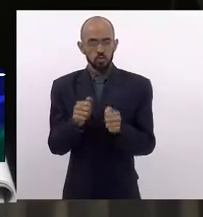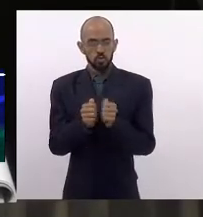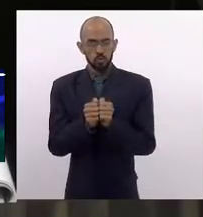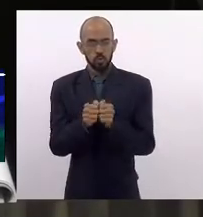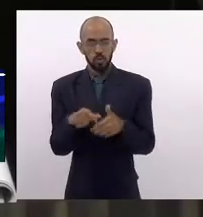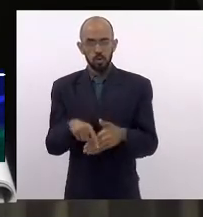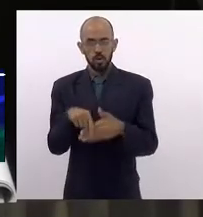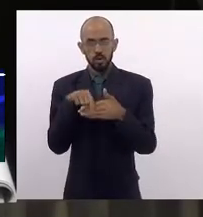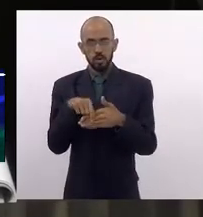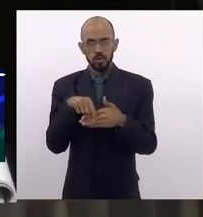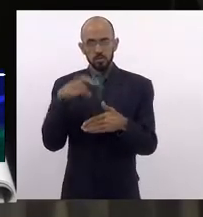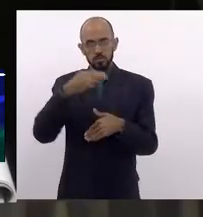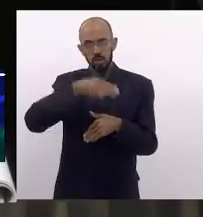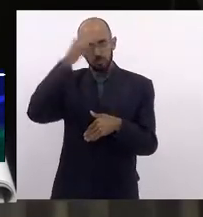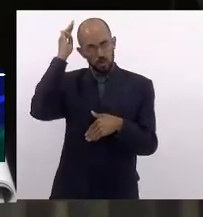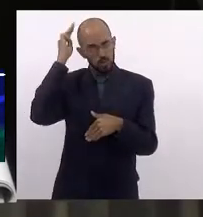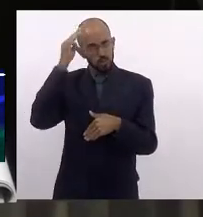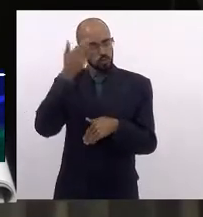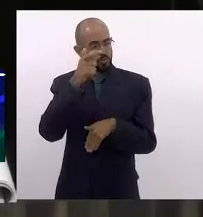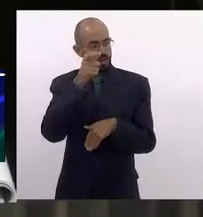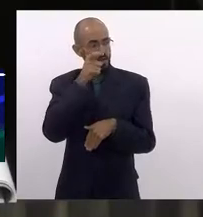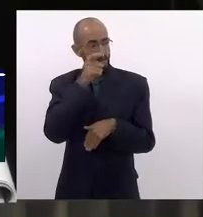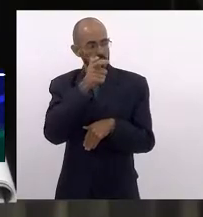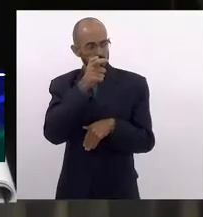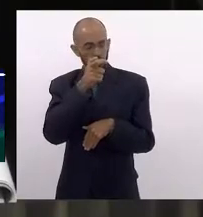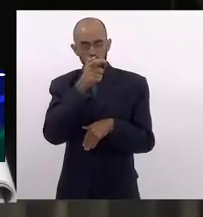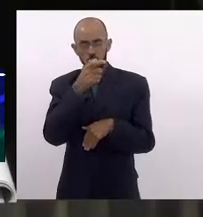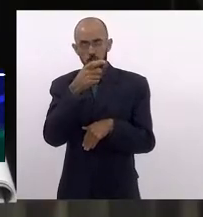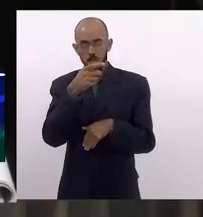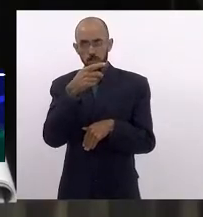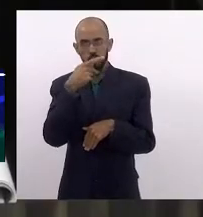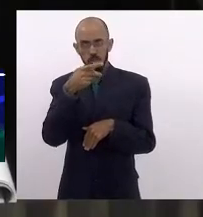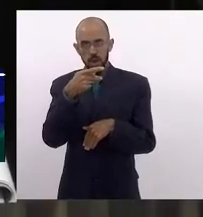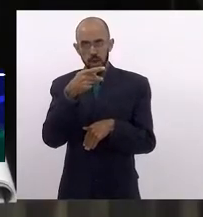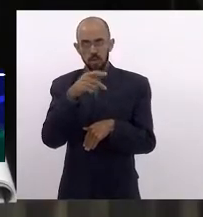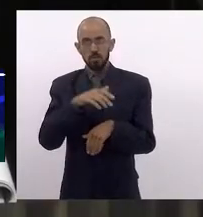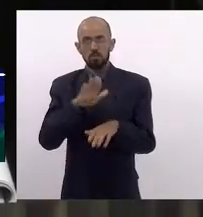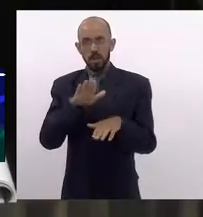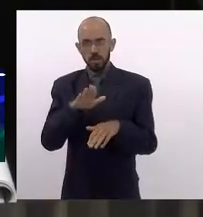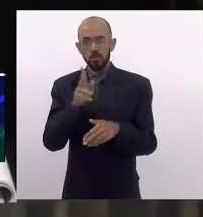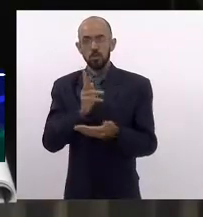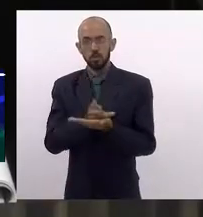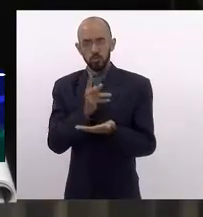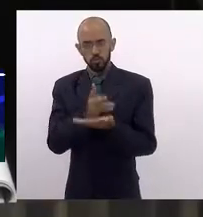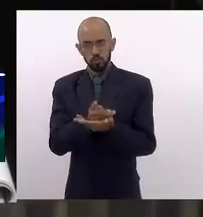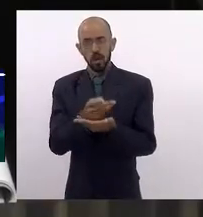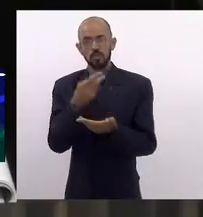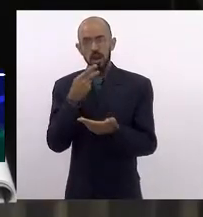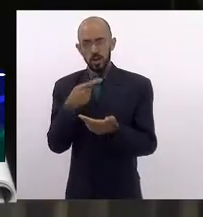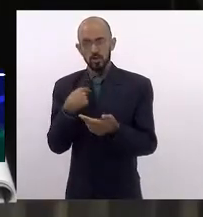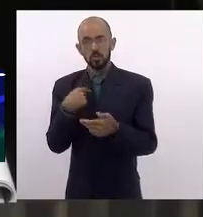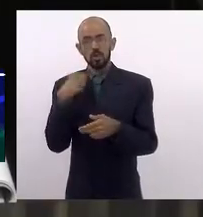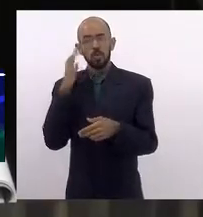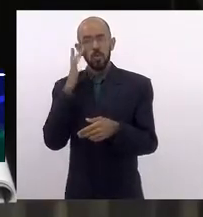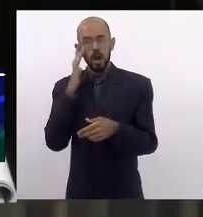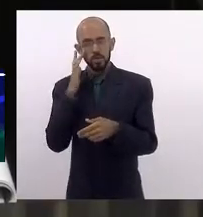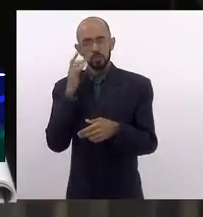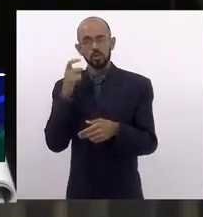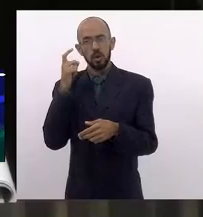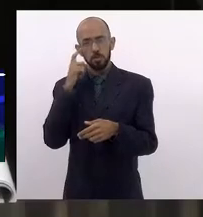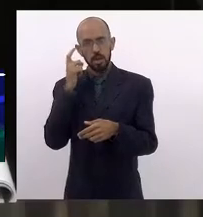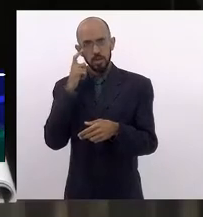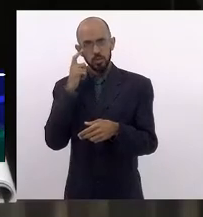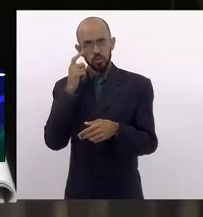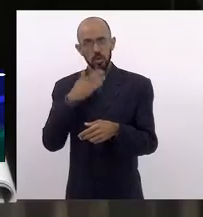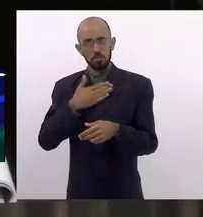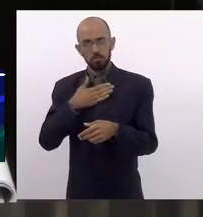que não dá muita atenção para que as pessoas falam mas eu vou continuar sempre falando aquilo que eu penso aquilo que eu acho com a minha